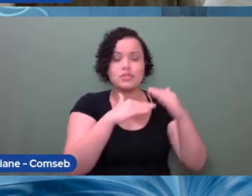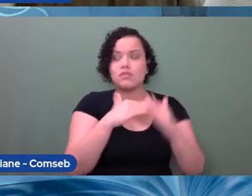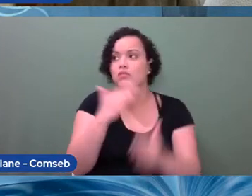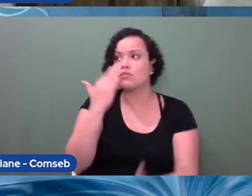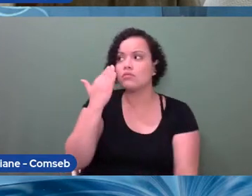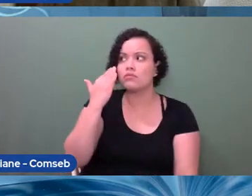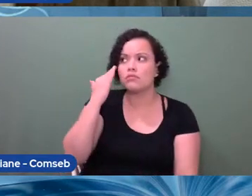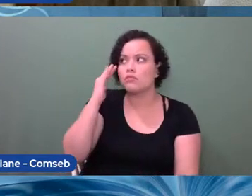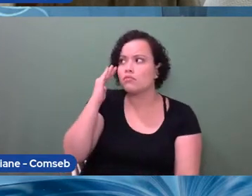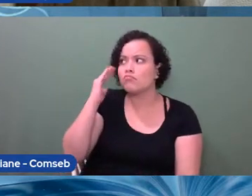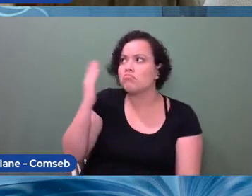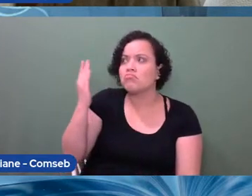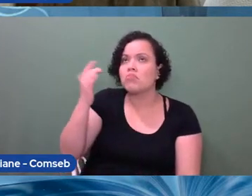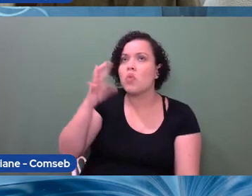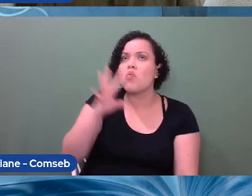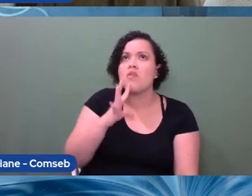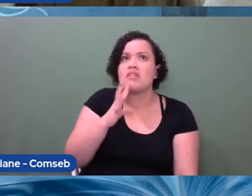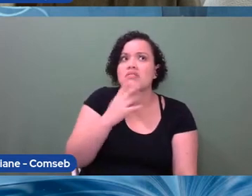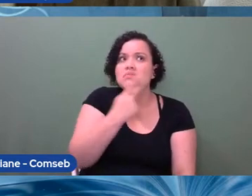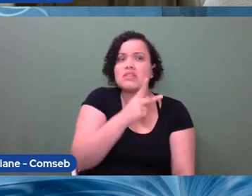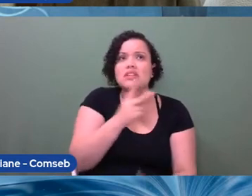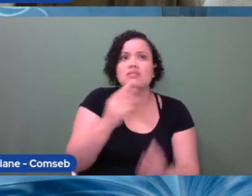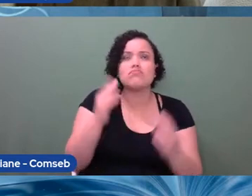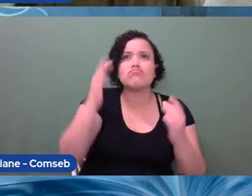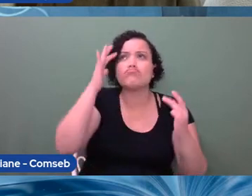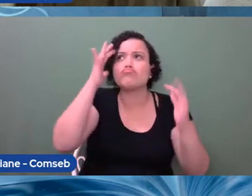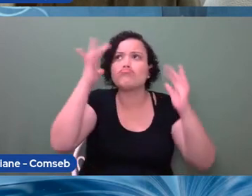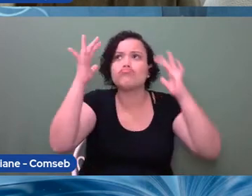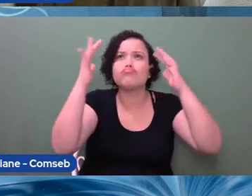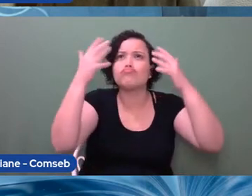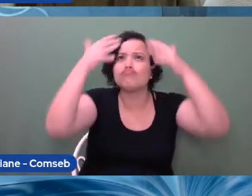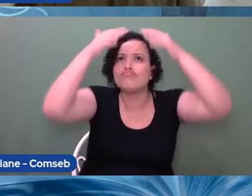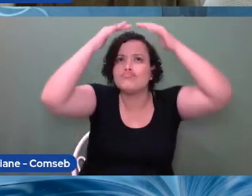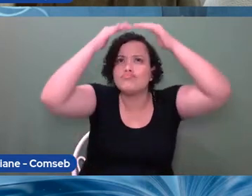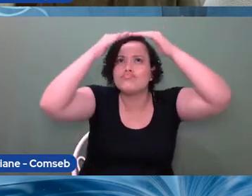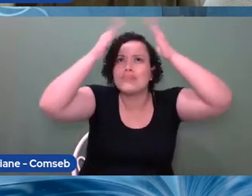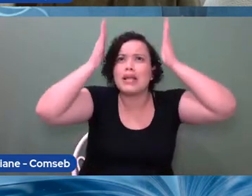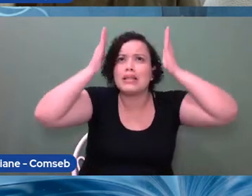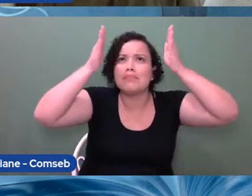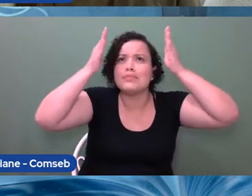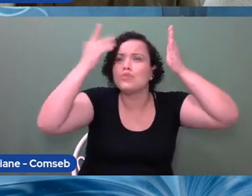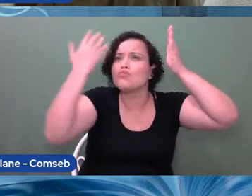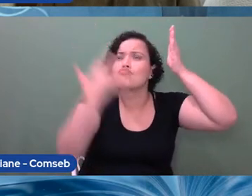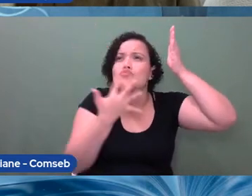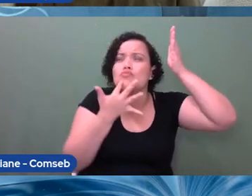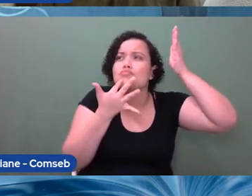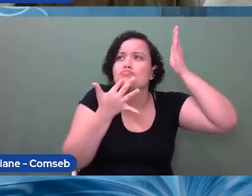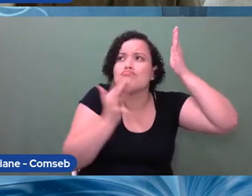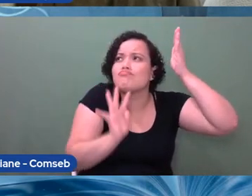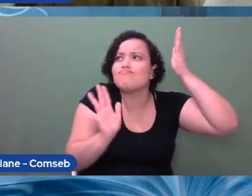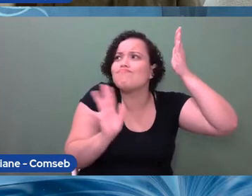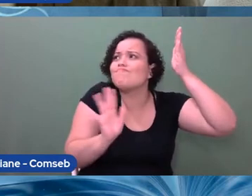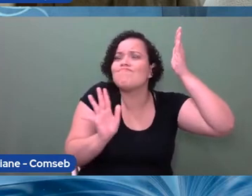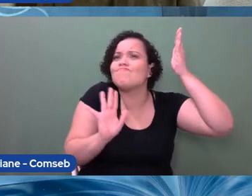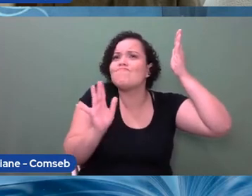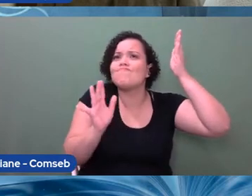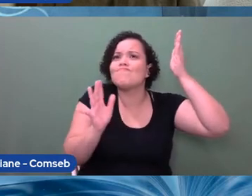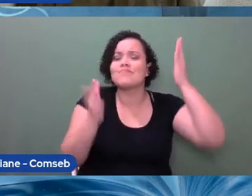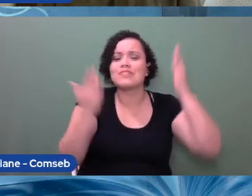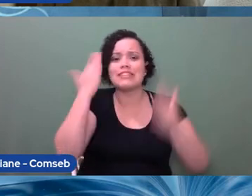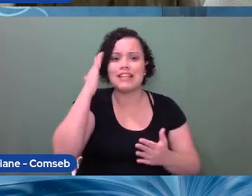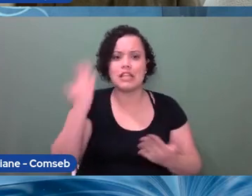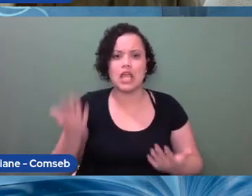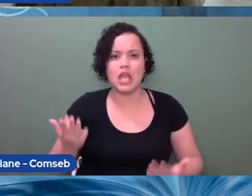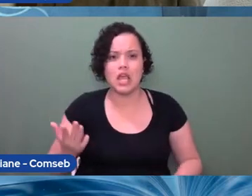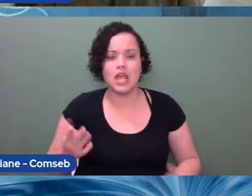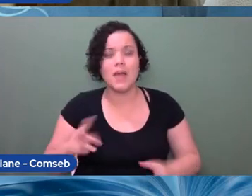determinadas viagens no conhecimento. E está aí a dificuldade de a gente entender, muitas vezes, o que é o Espírito. Por quê? A gente vai dizer, é uma